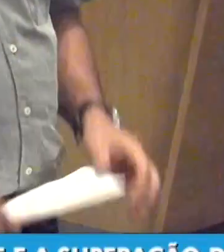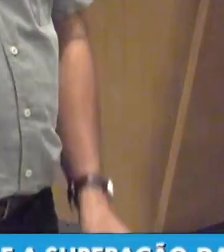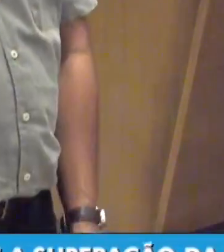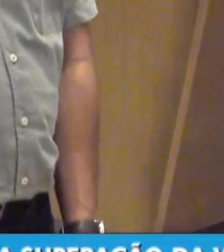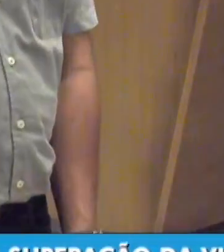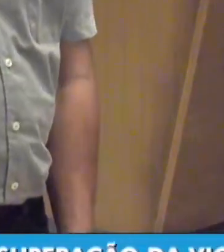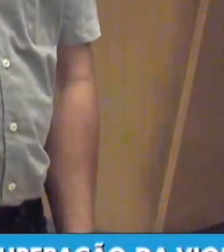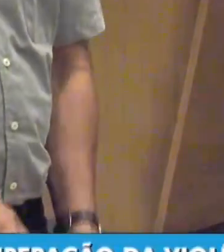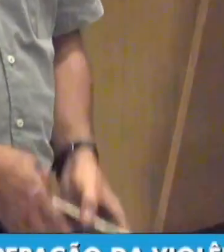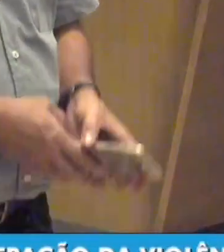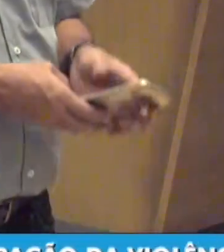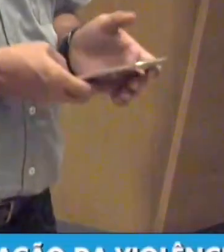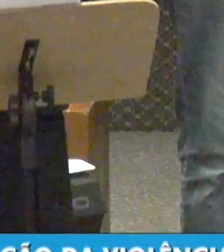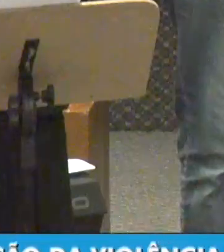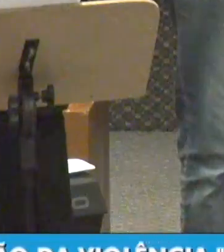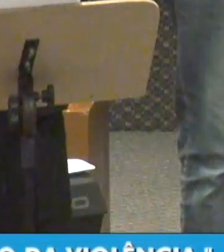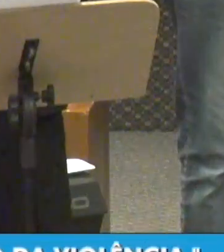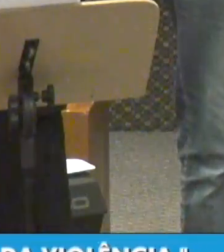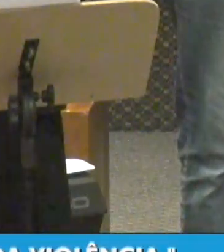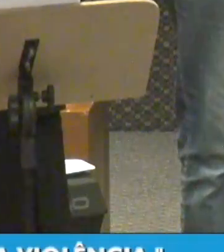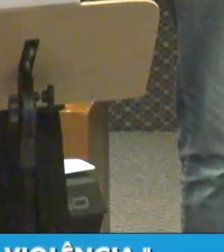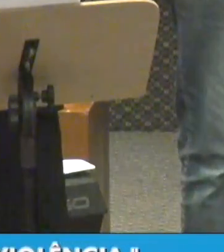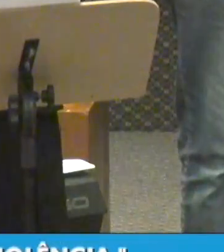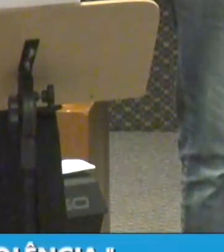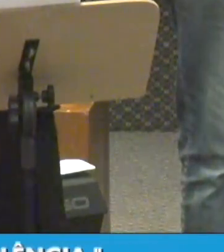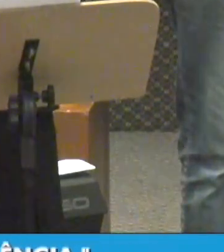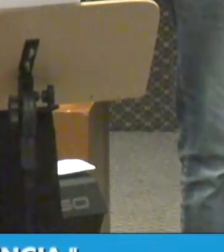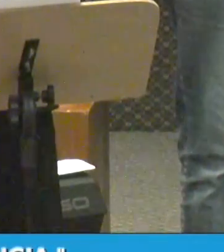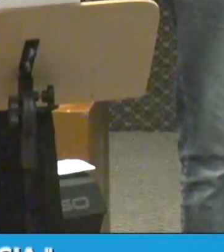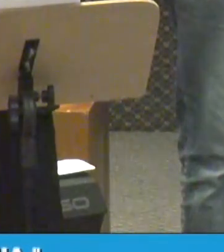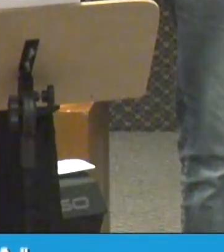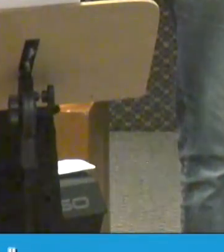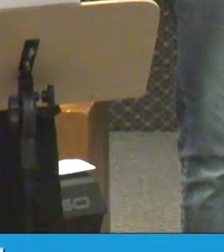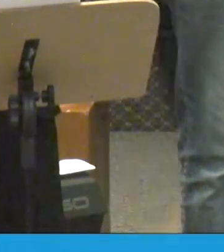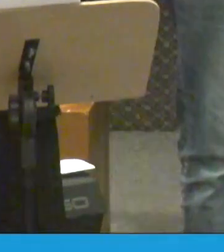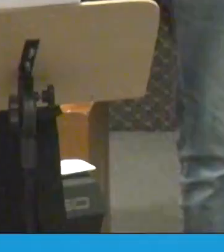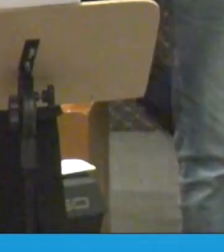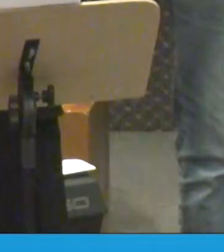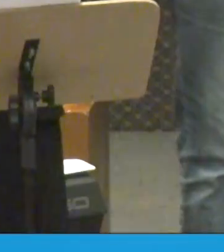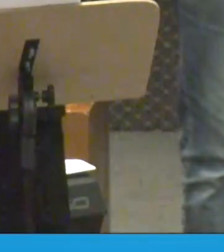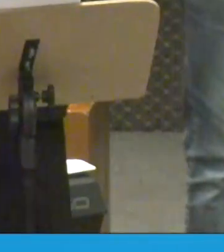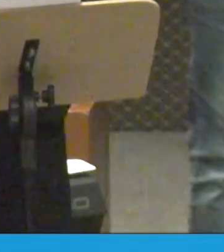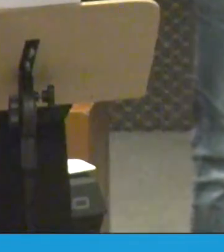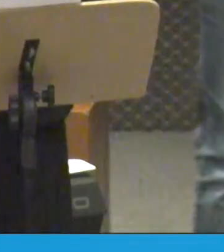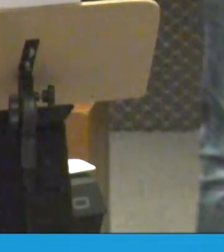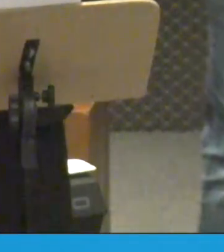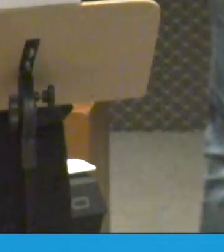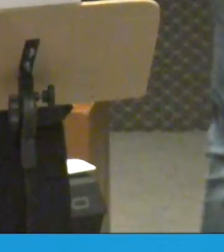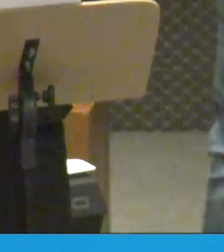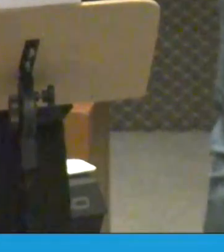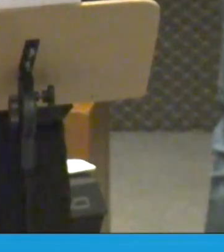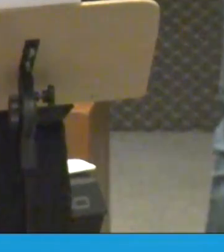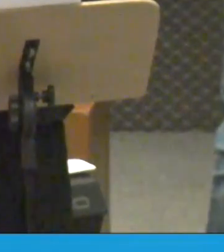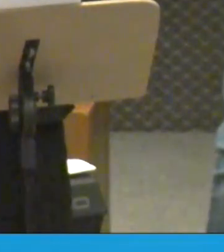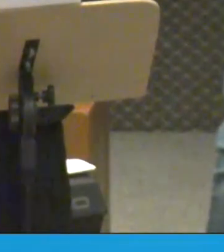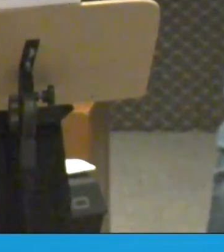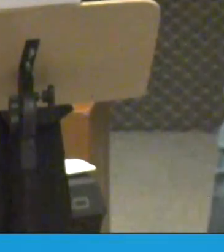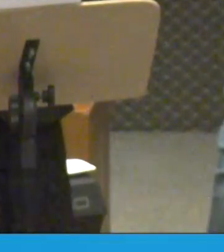é fermentar na humanidade o amor fraterno.